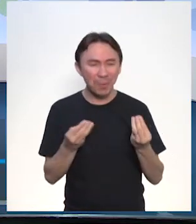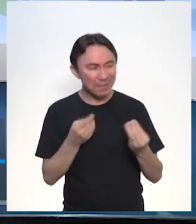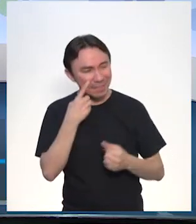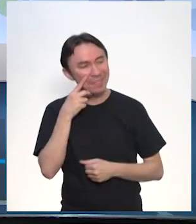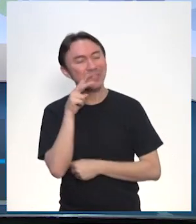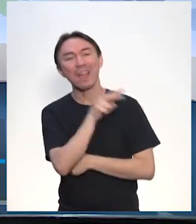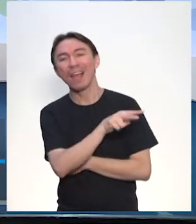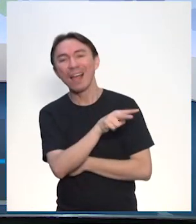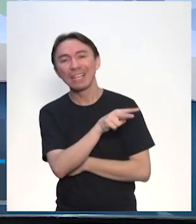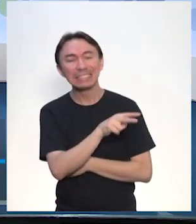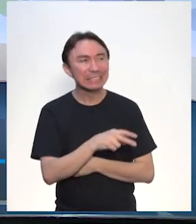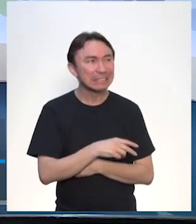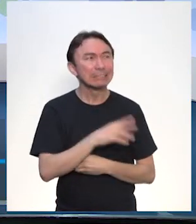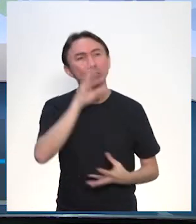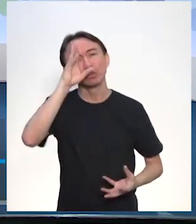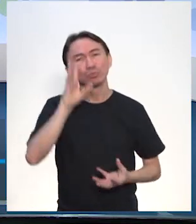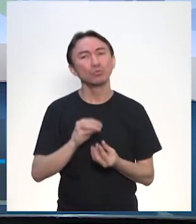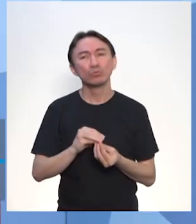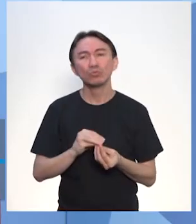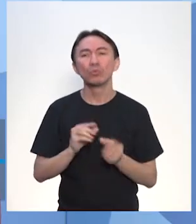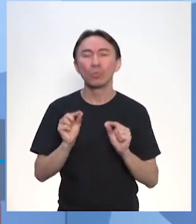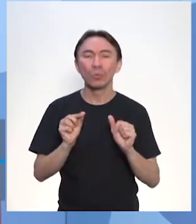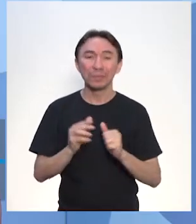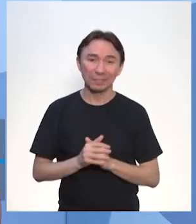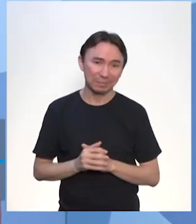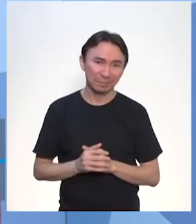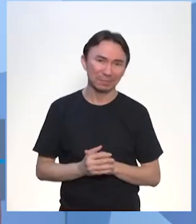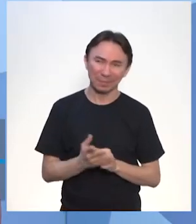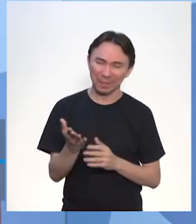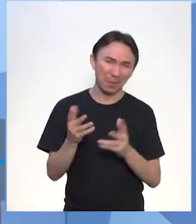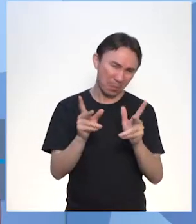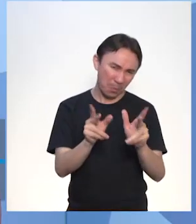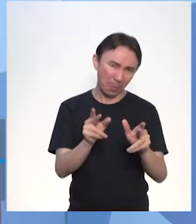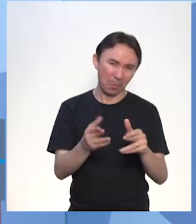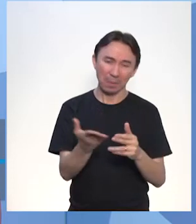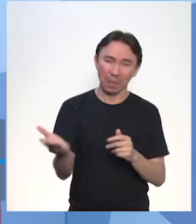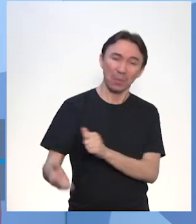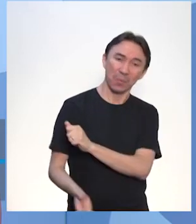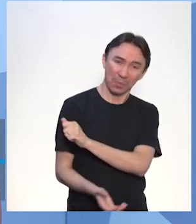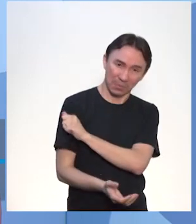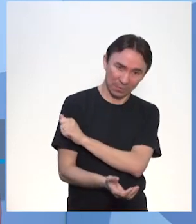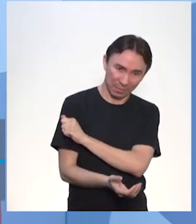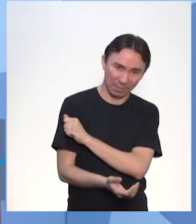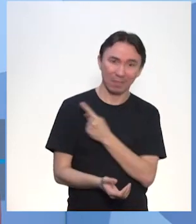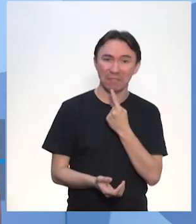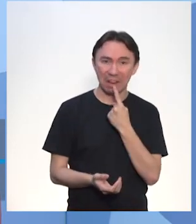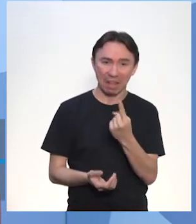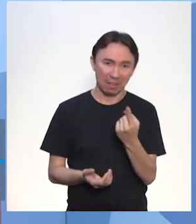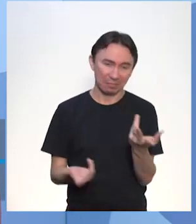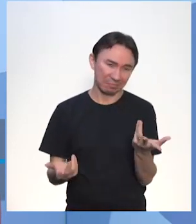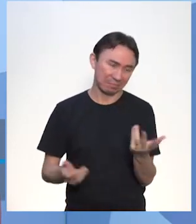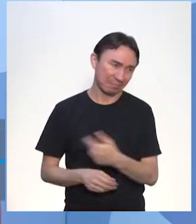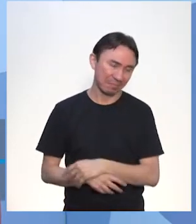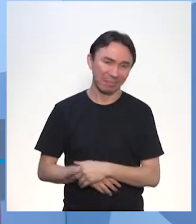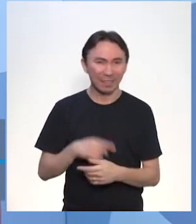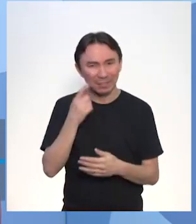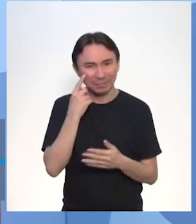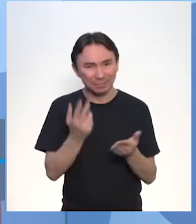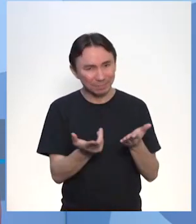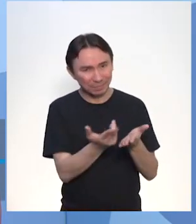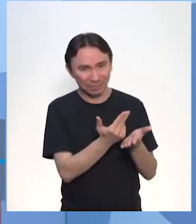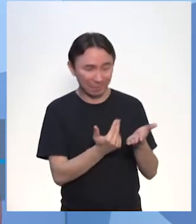imagem? Como é que você interpreta? É, como os alunos falaram, né, é uma imagem que a gente vê